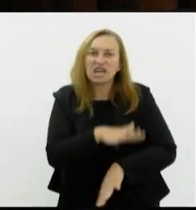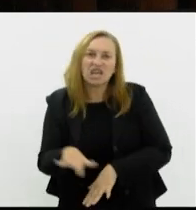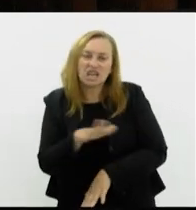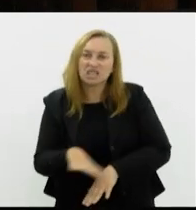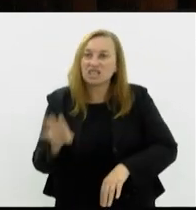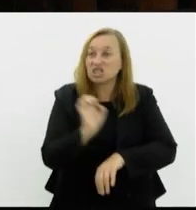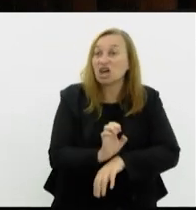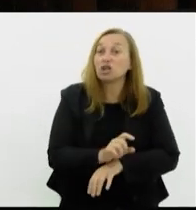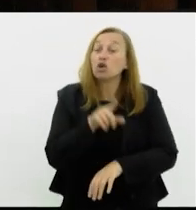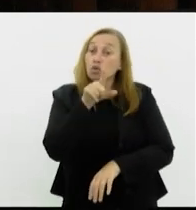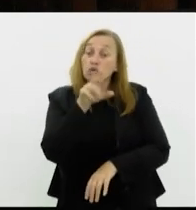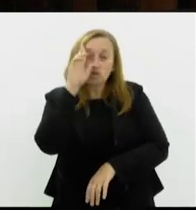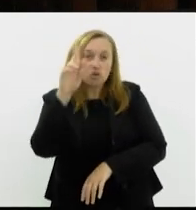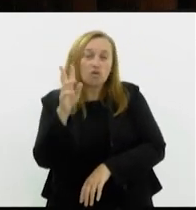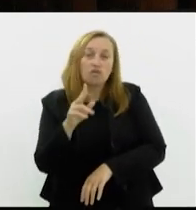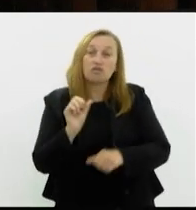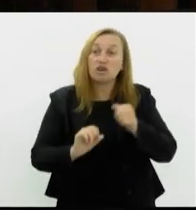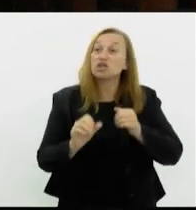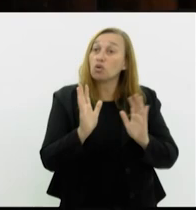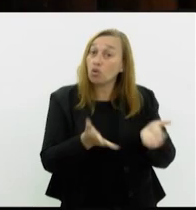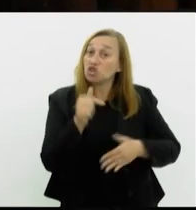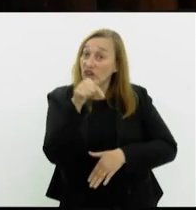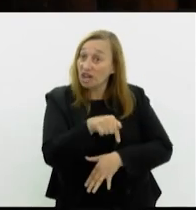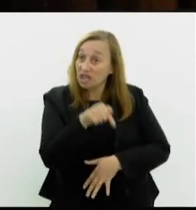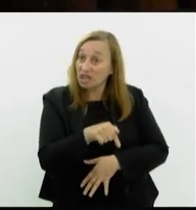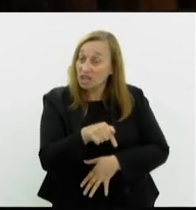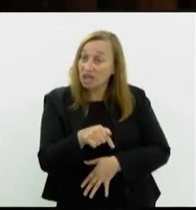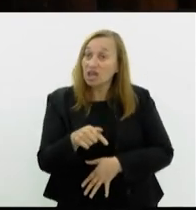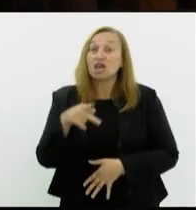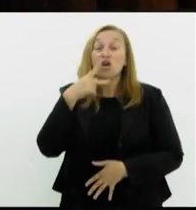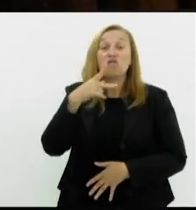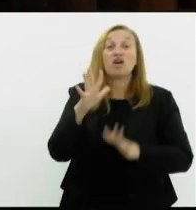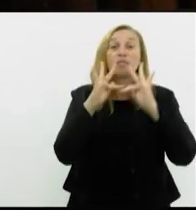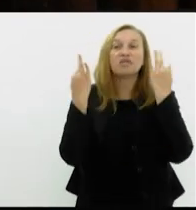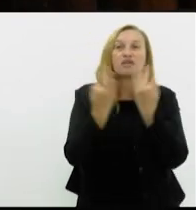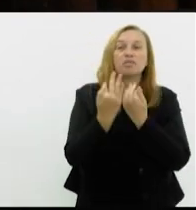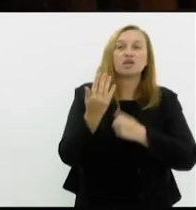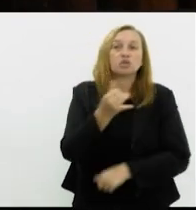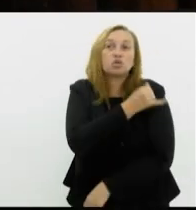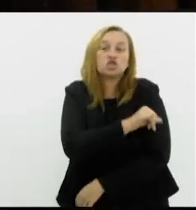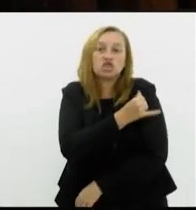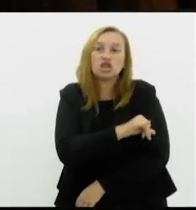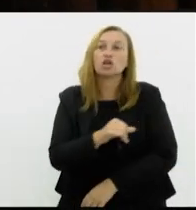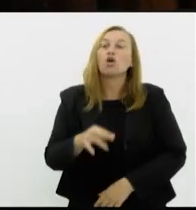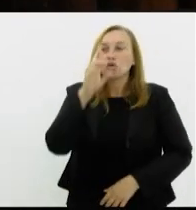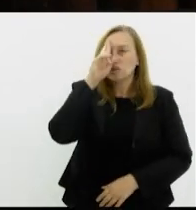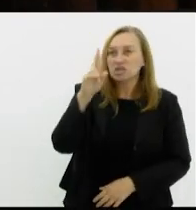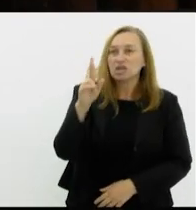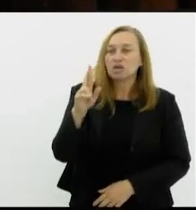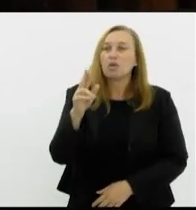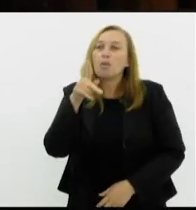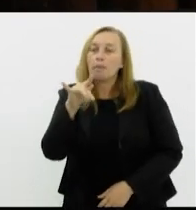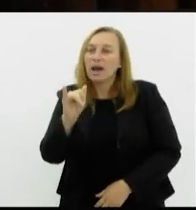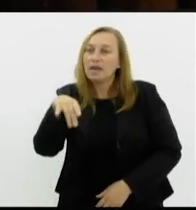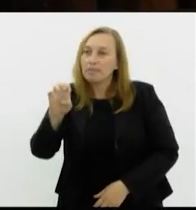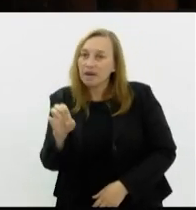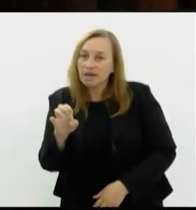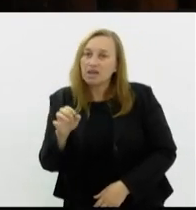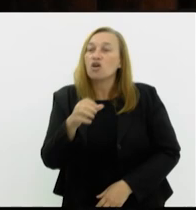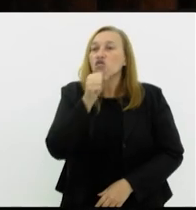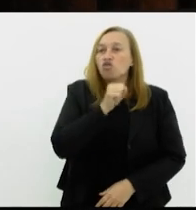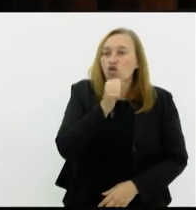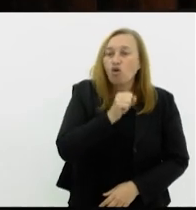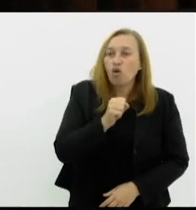Vossa Excelência fez aqui hoje em alto e bom som, e eu me dirijo aqui às famílias do Rio de Janeiro, ao senhor, à senhora, pais e mães,